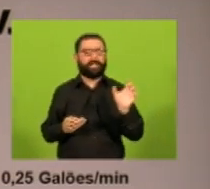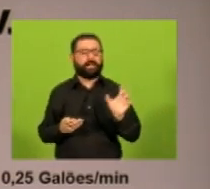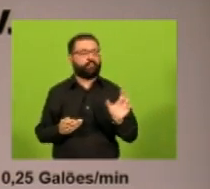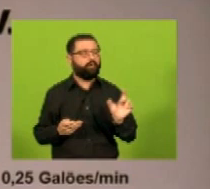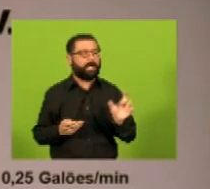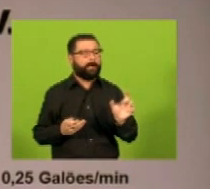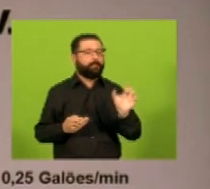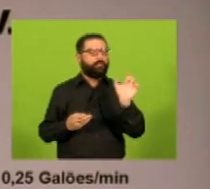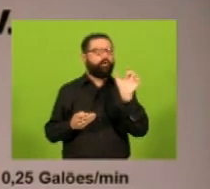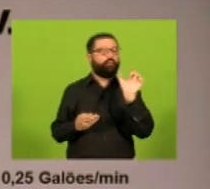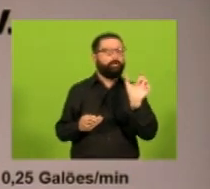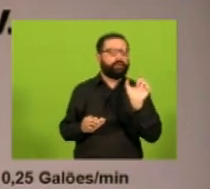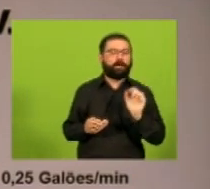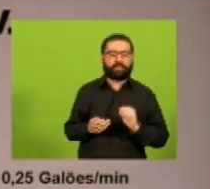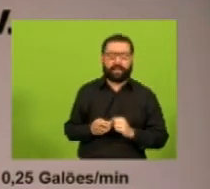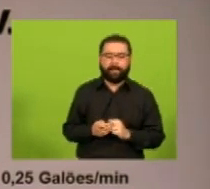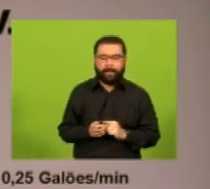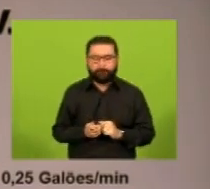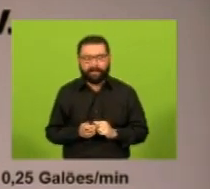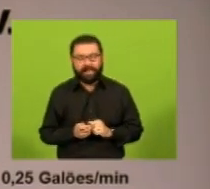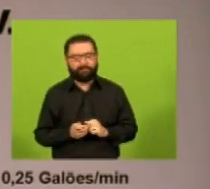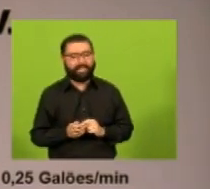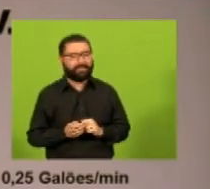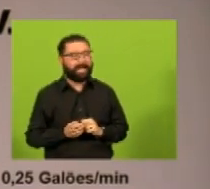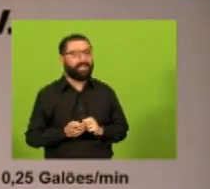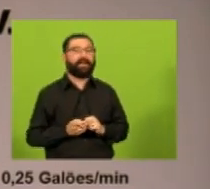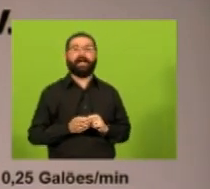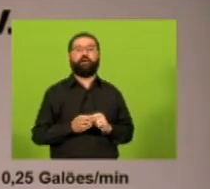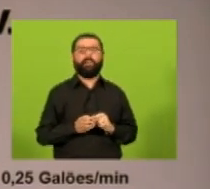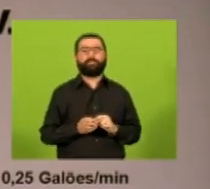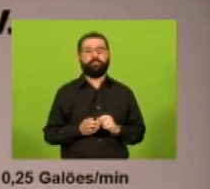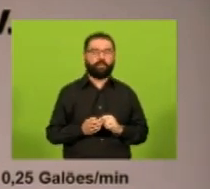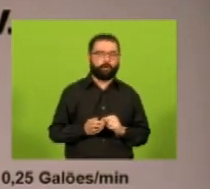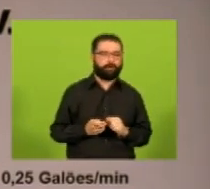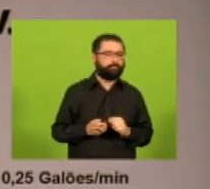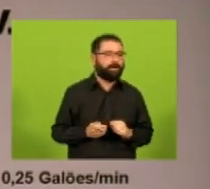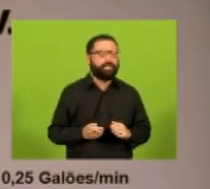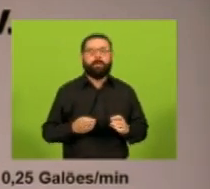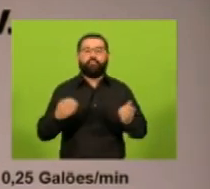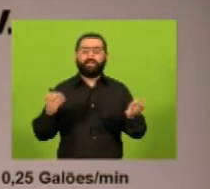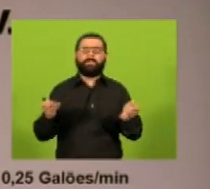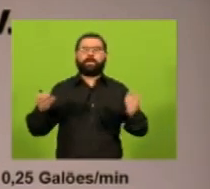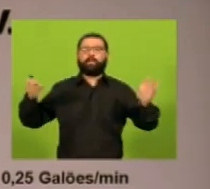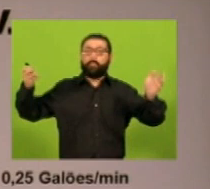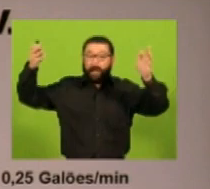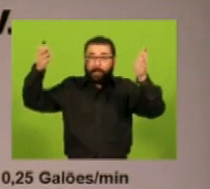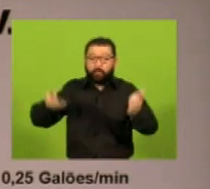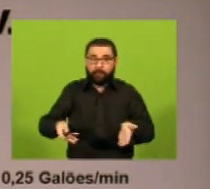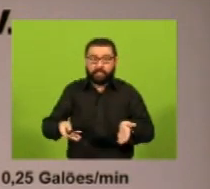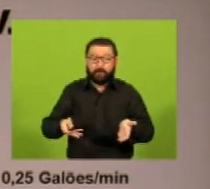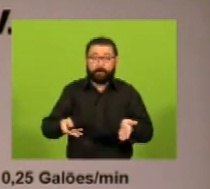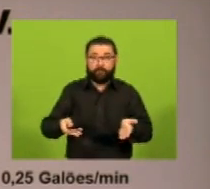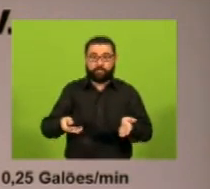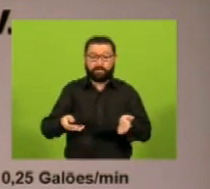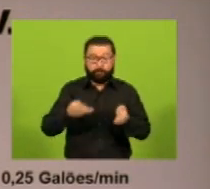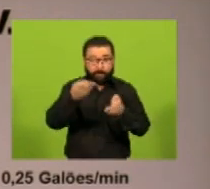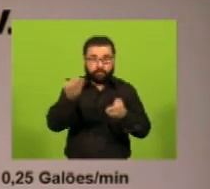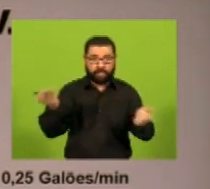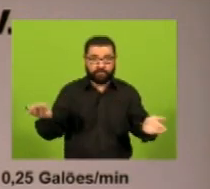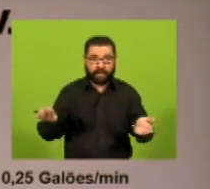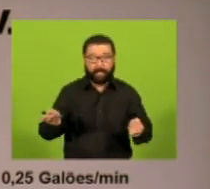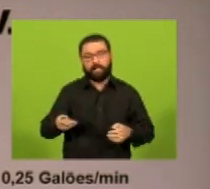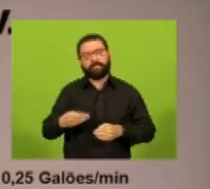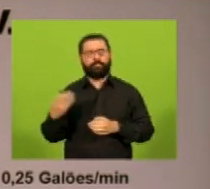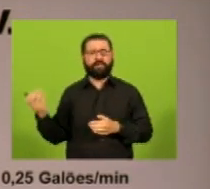Essa nomenclatura, o número que está ali, ele vai estar em galões por minuto. Quanto então que é um galão americano que você